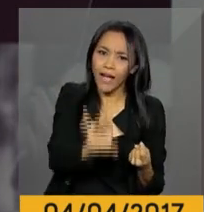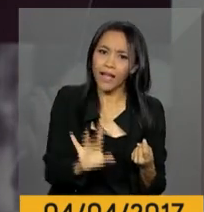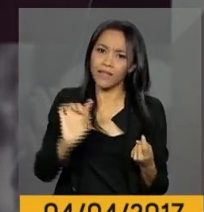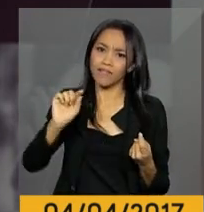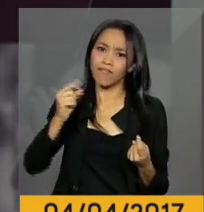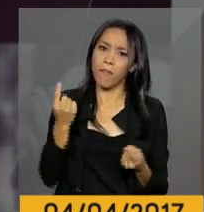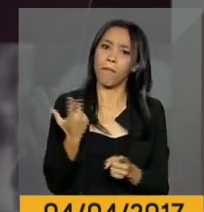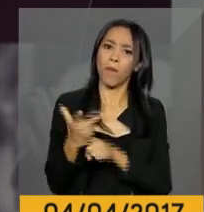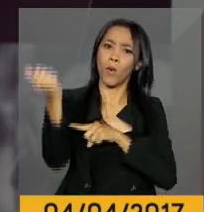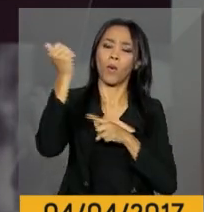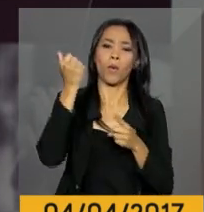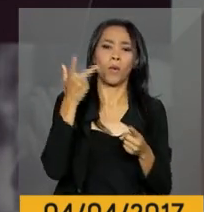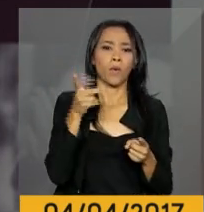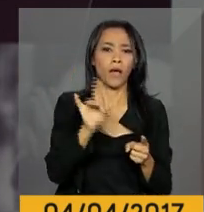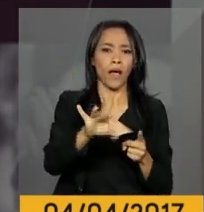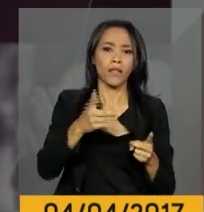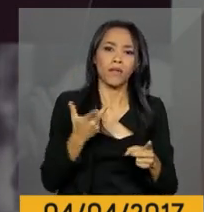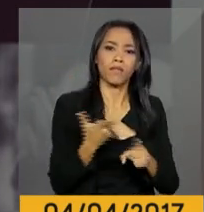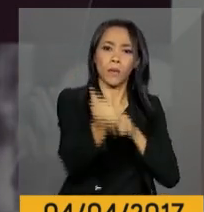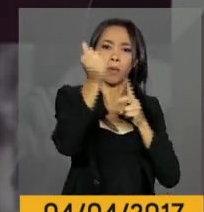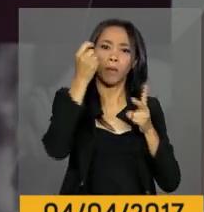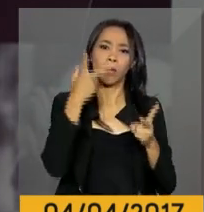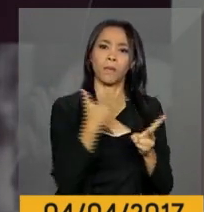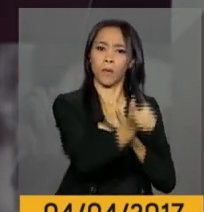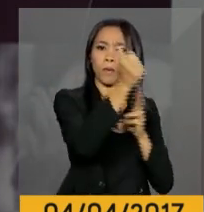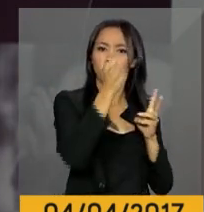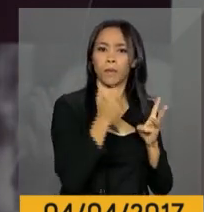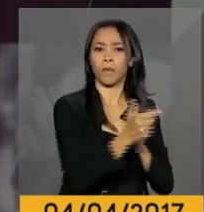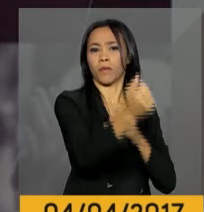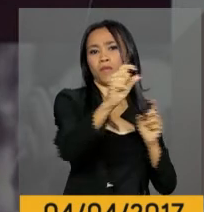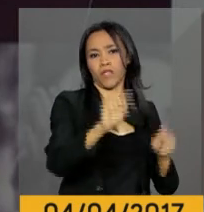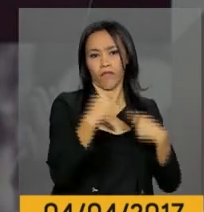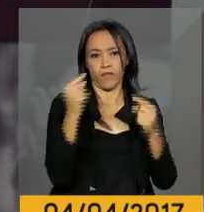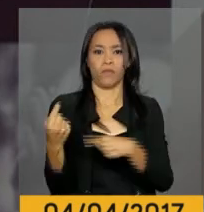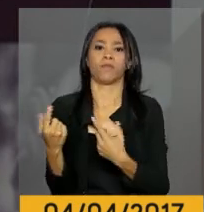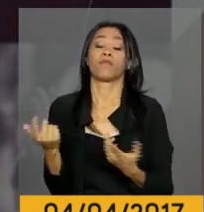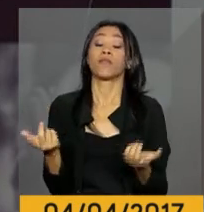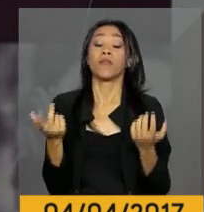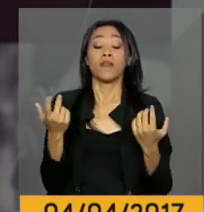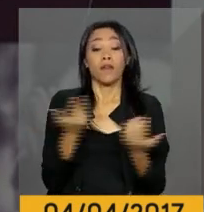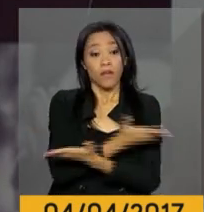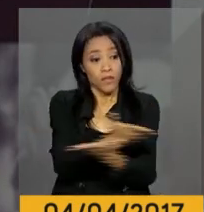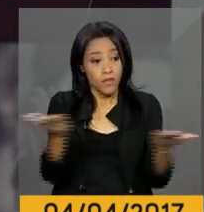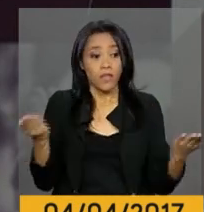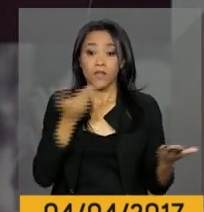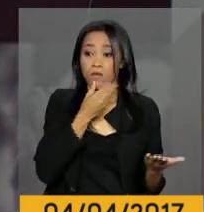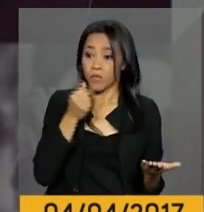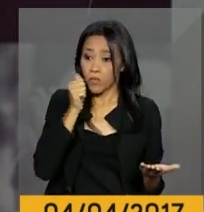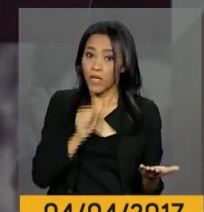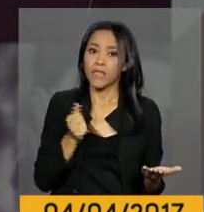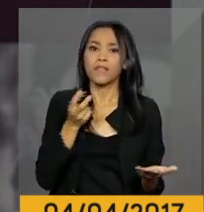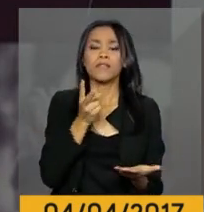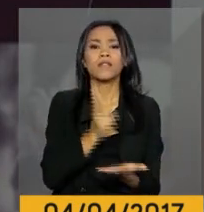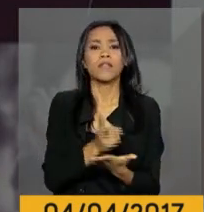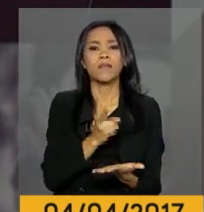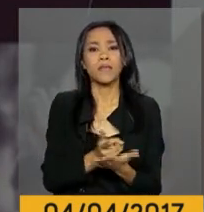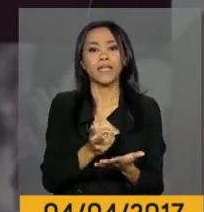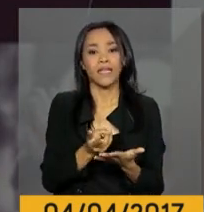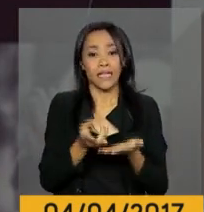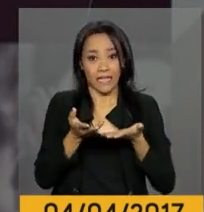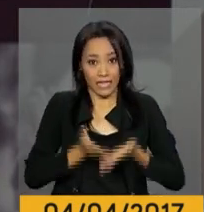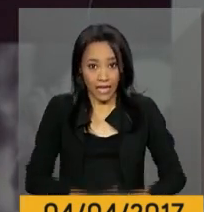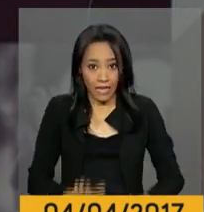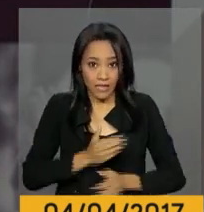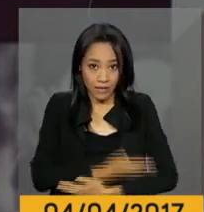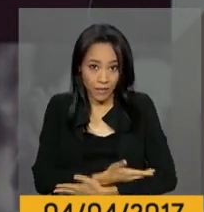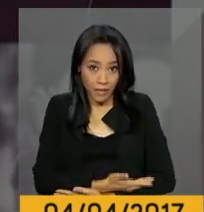muita determinação. Majestades, senhoras e senhores, a cada criança que nasce, renasce a esperança